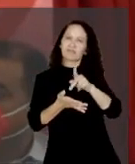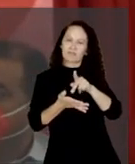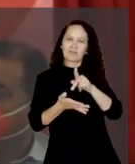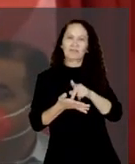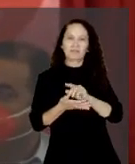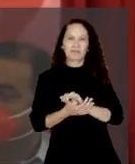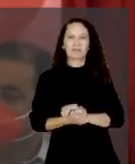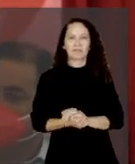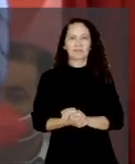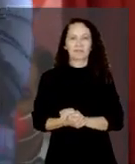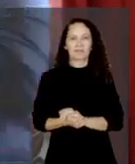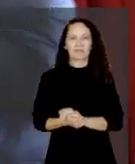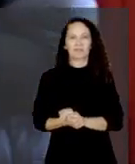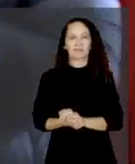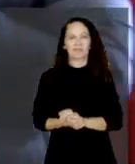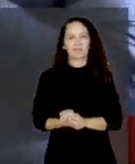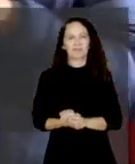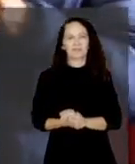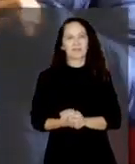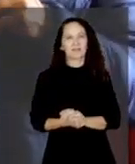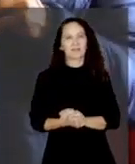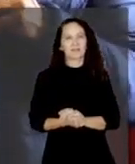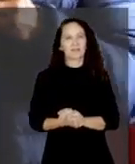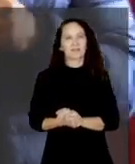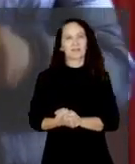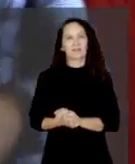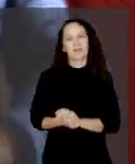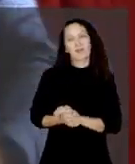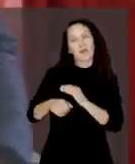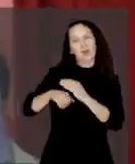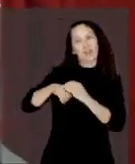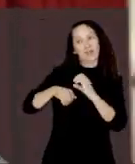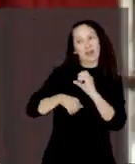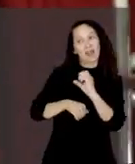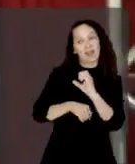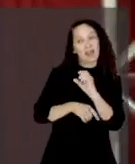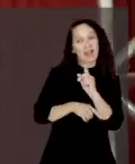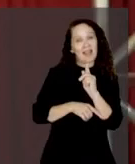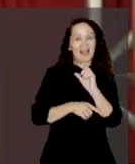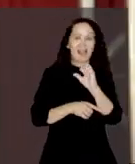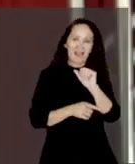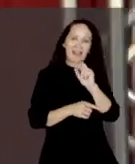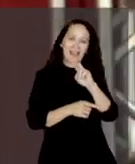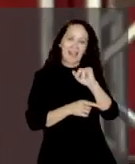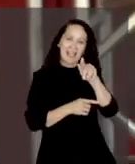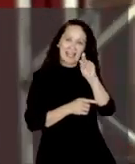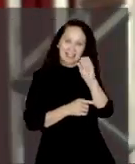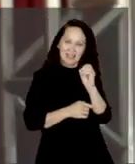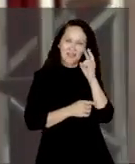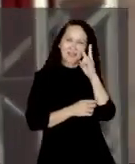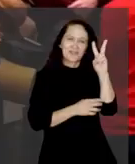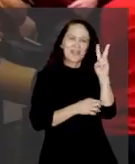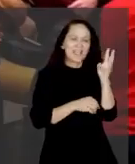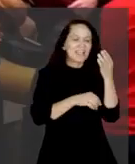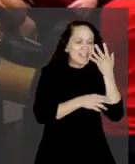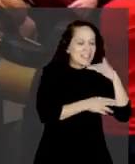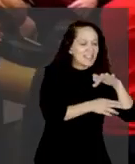momentos do filme, ensina a seu filho, dizendo: filho,